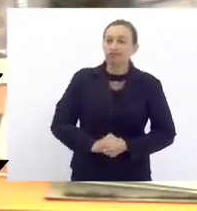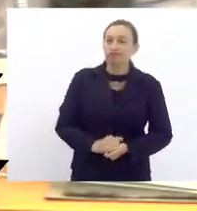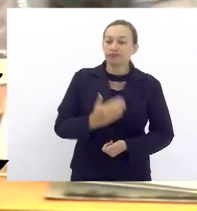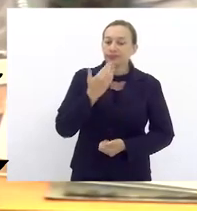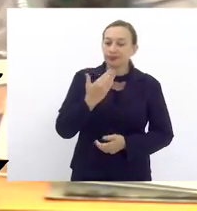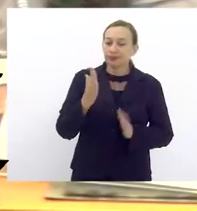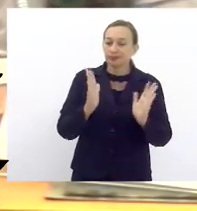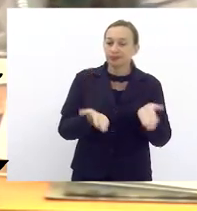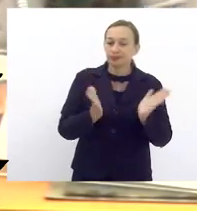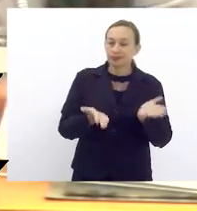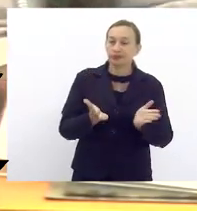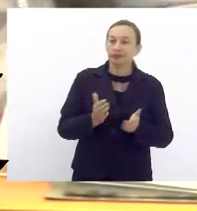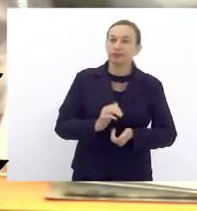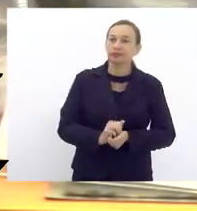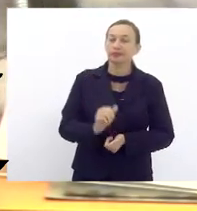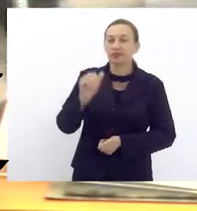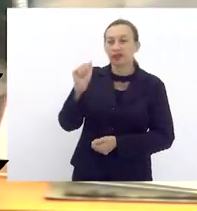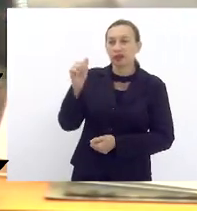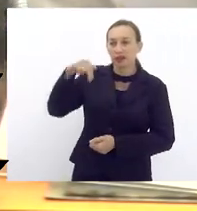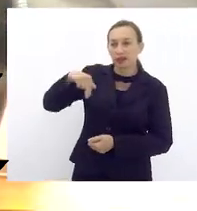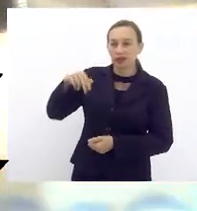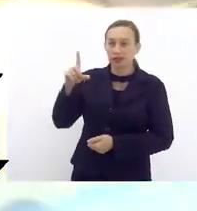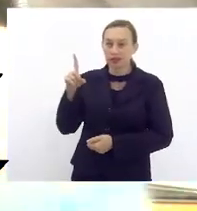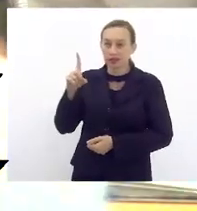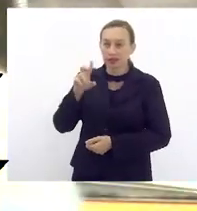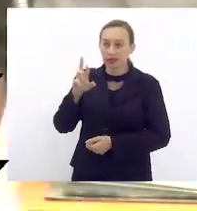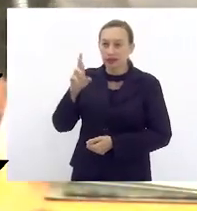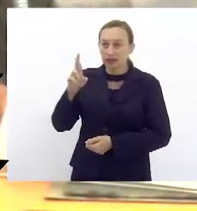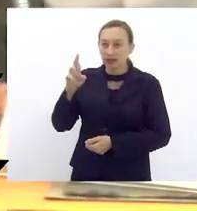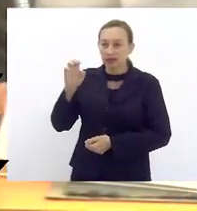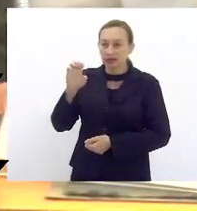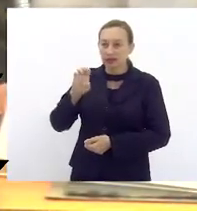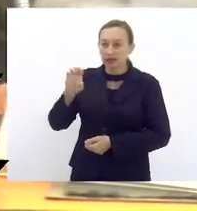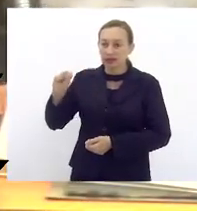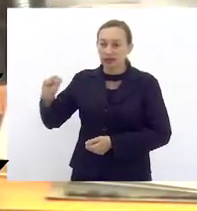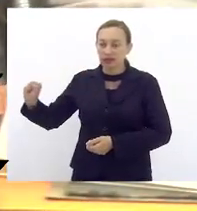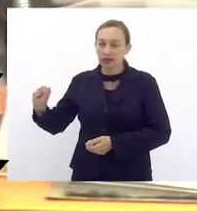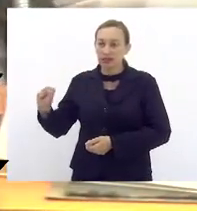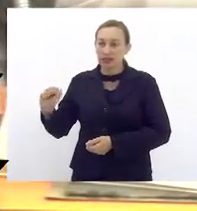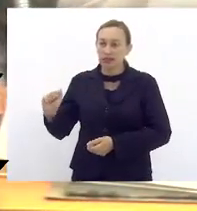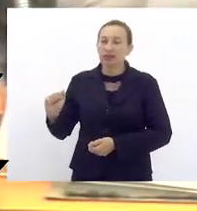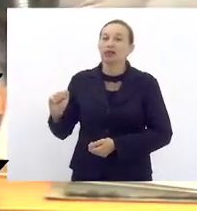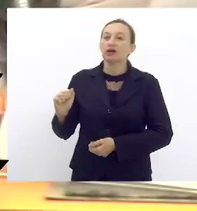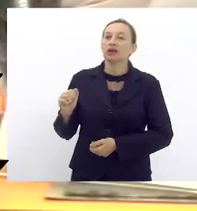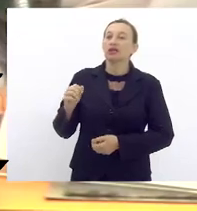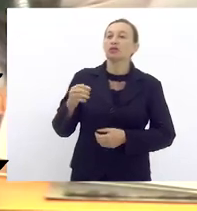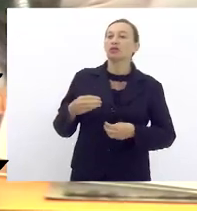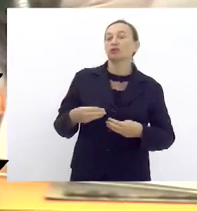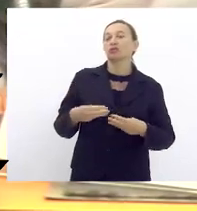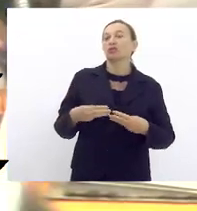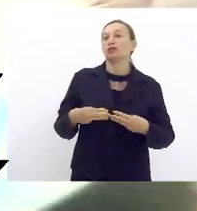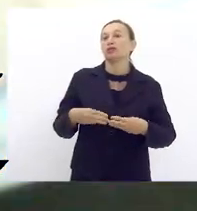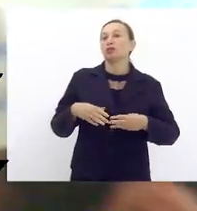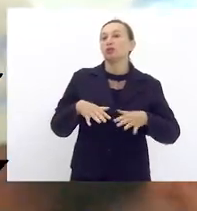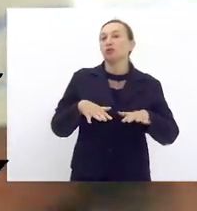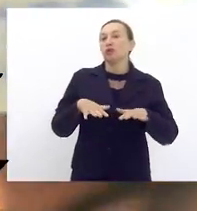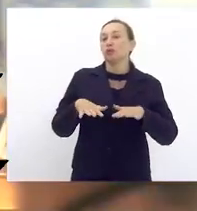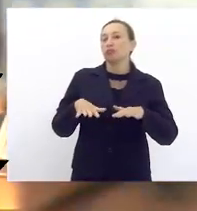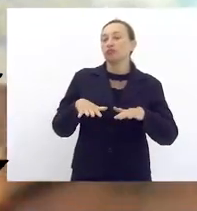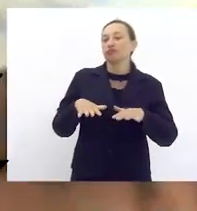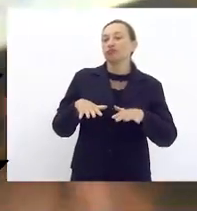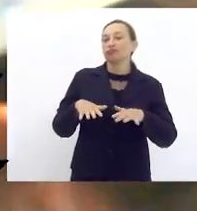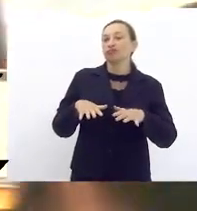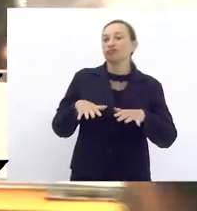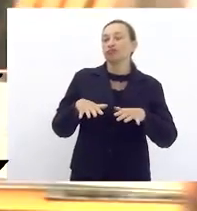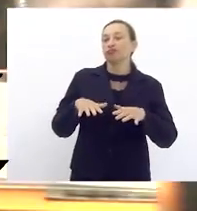pedir agora a Andressa que é do Andressa Oliveira do movimento negro evangélico para estar